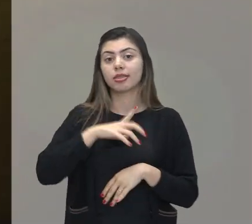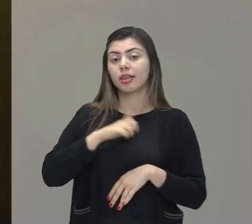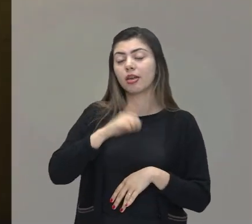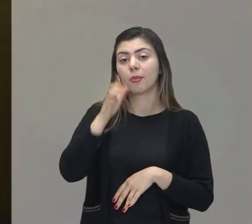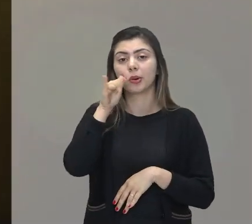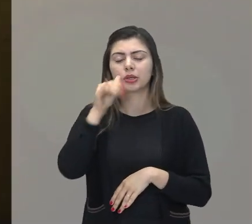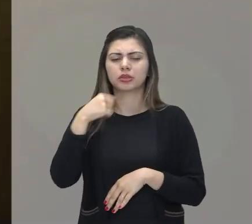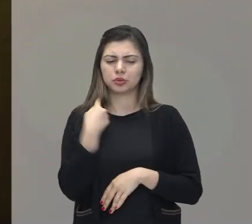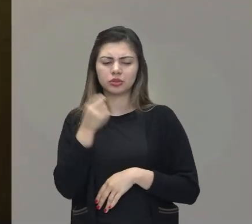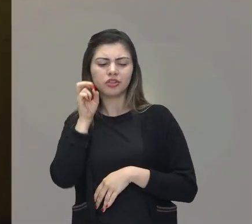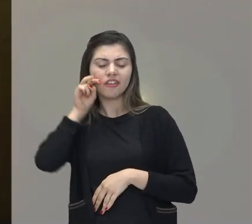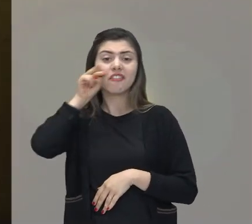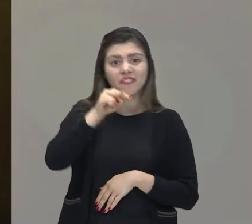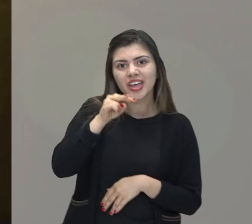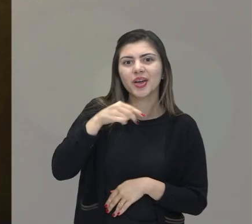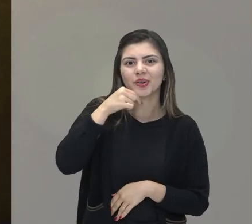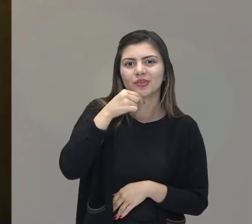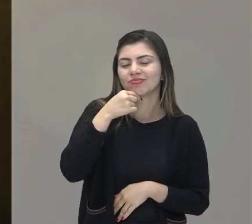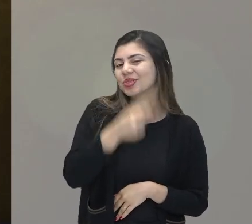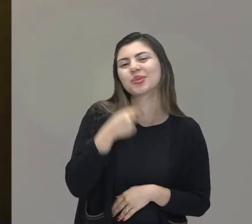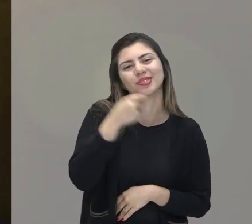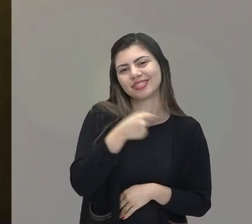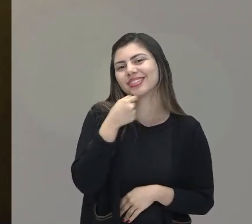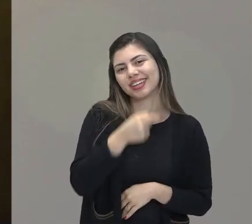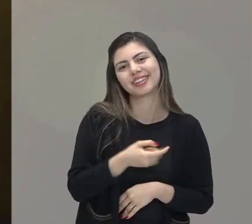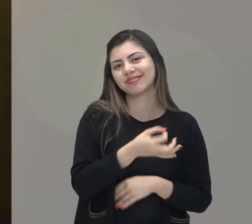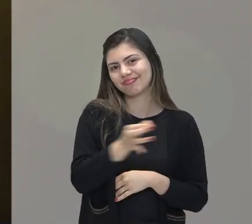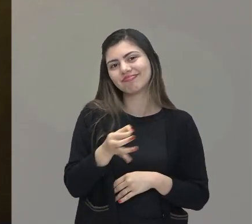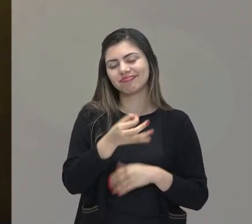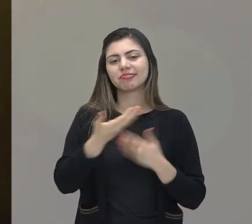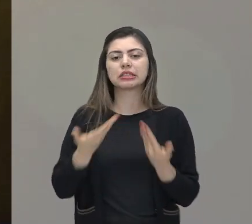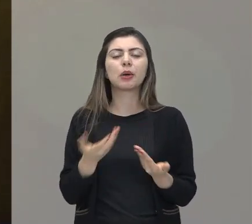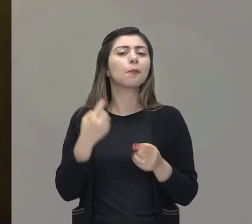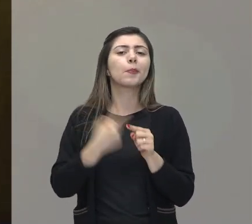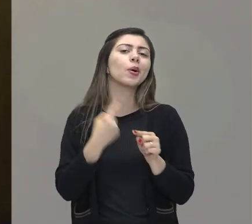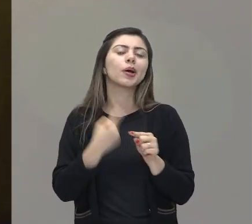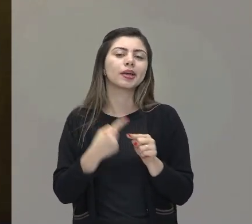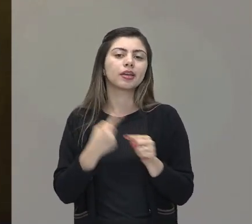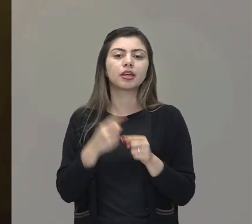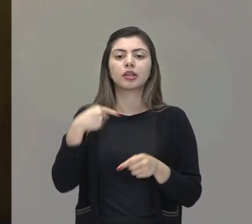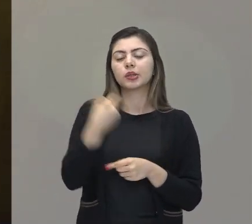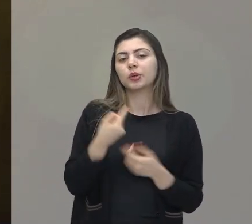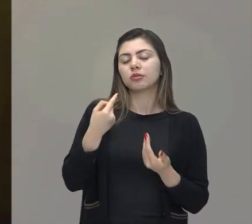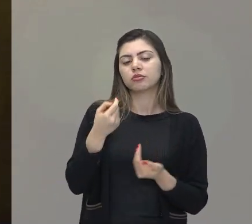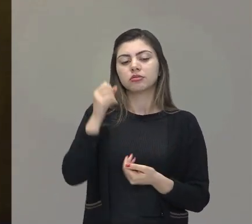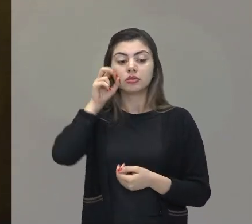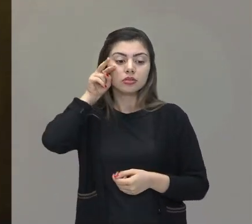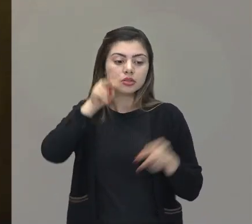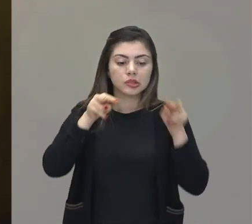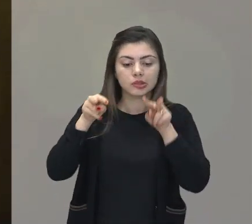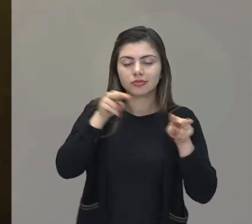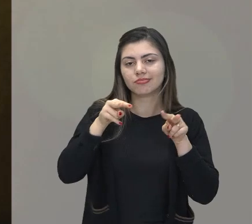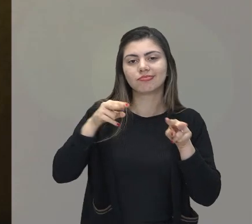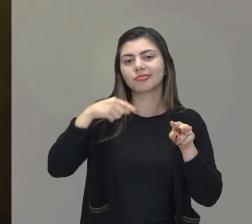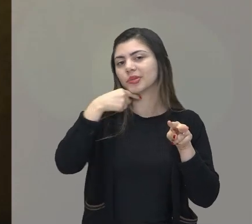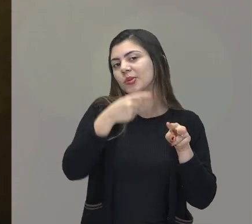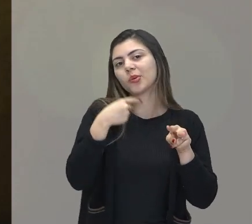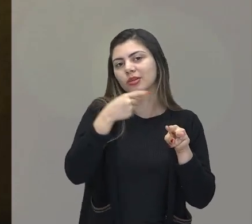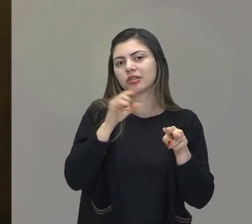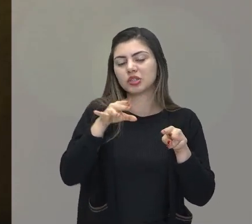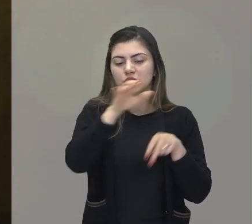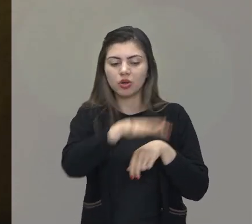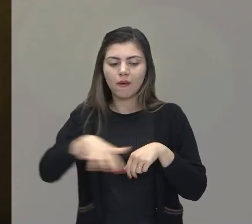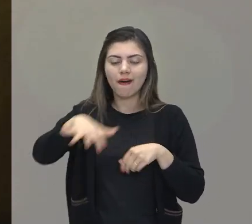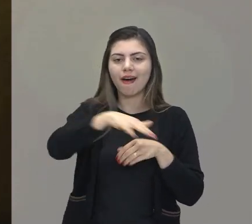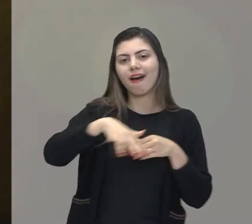olho não vai distinguir a luz polarizada da luz não polarizada. Por quê? A gente não tem essa capacidade de enxergar só o campo